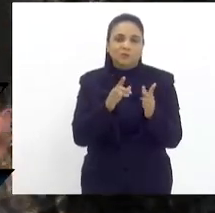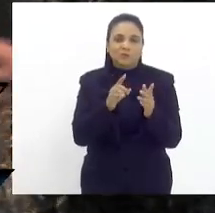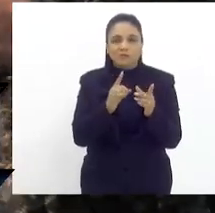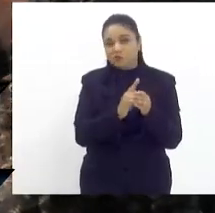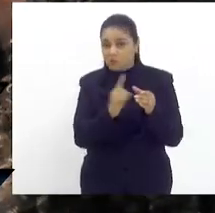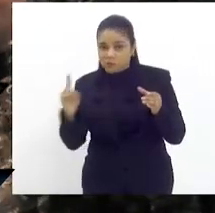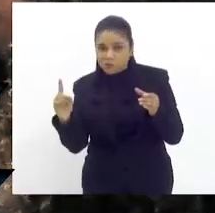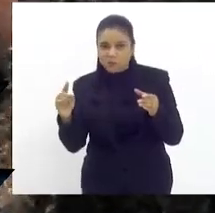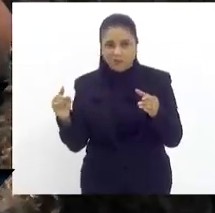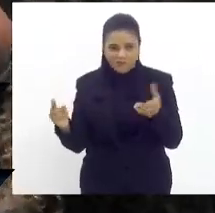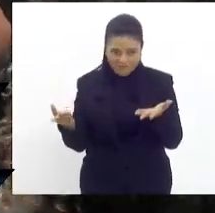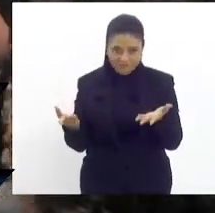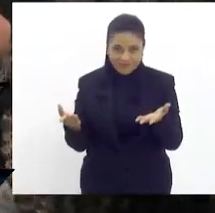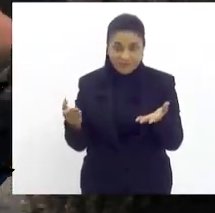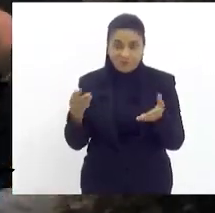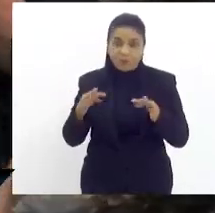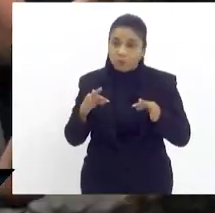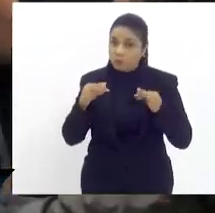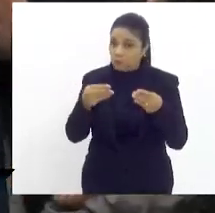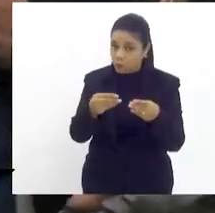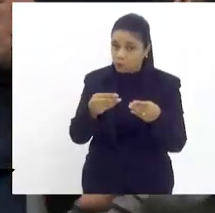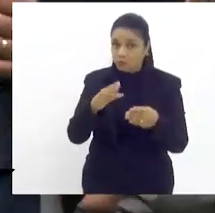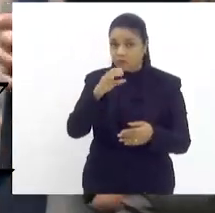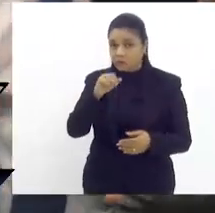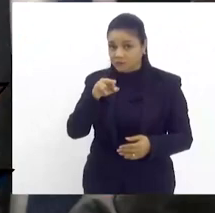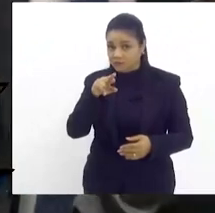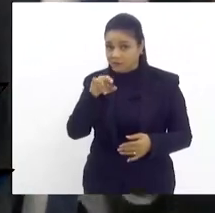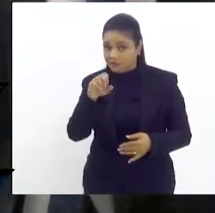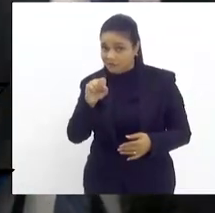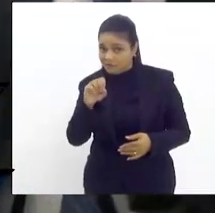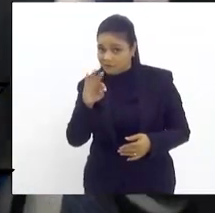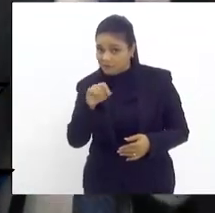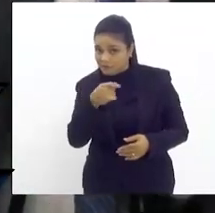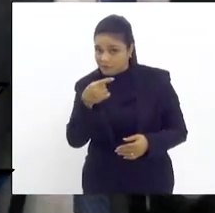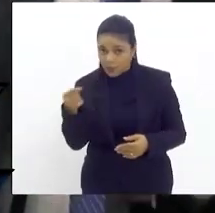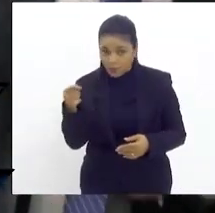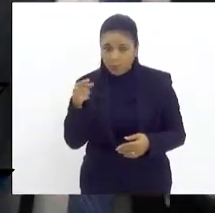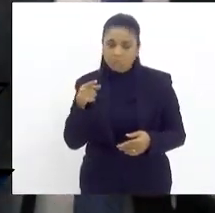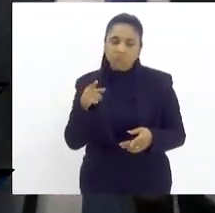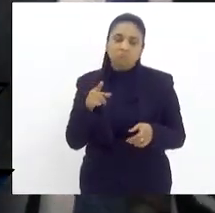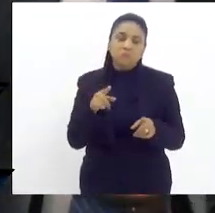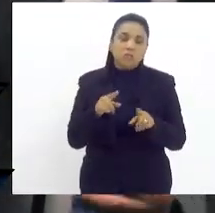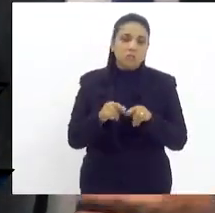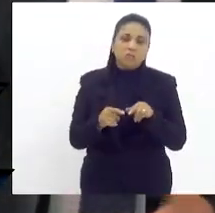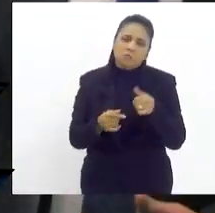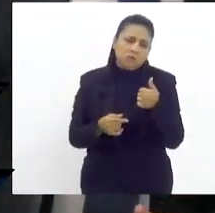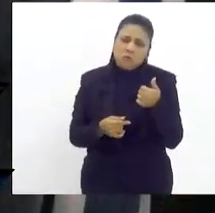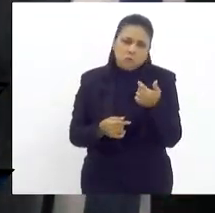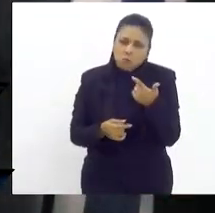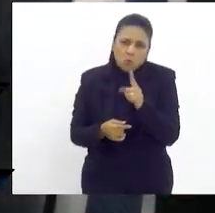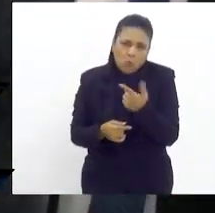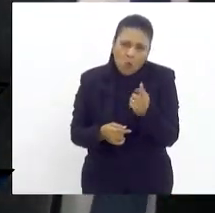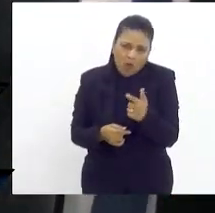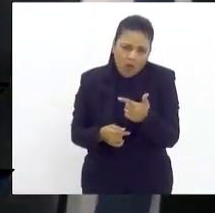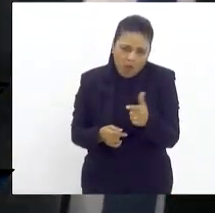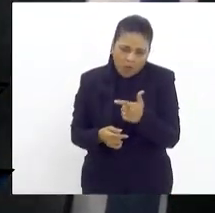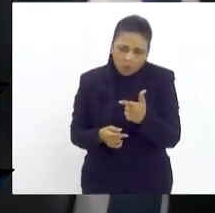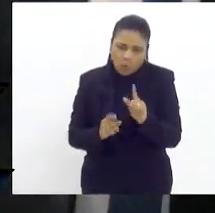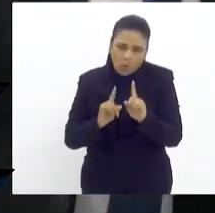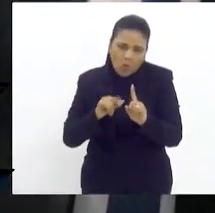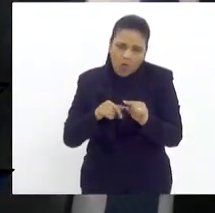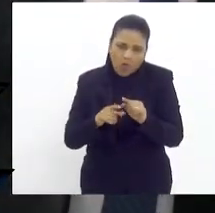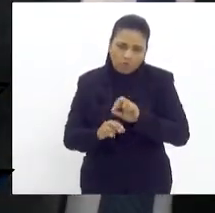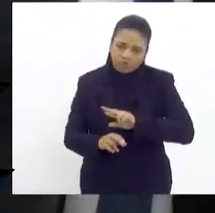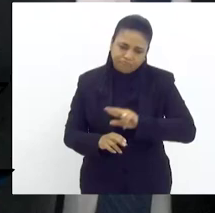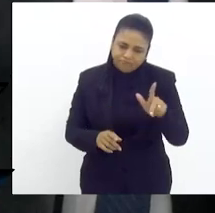nós todos cristãos e também aqueles que não que não são precisamos entender a necessidade é a importância